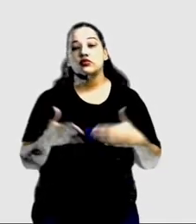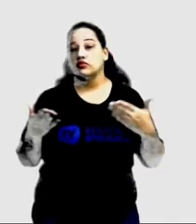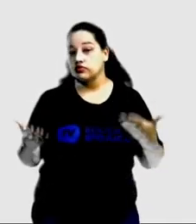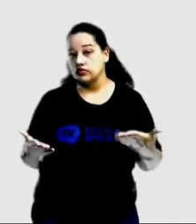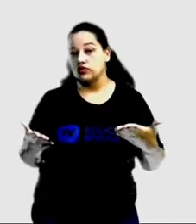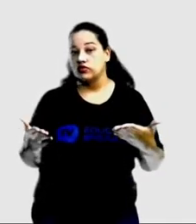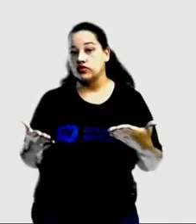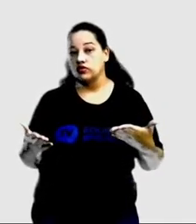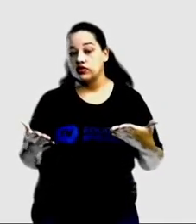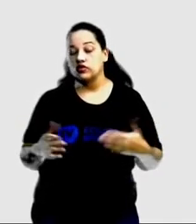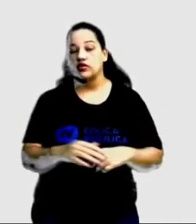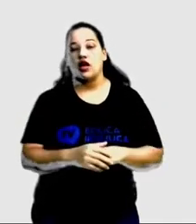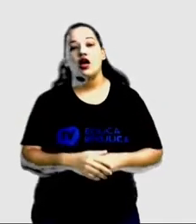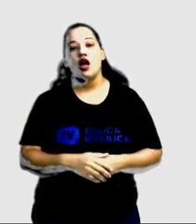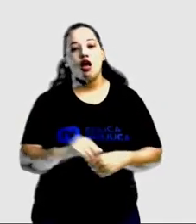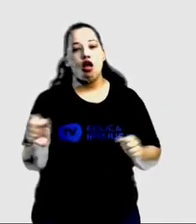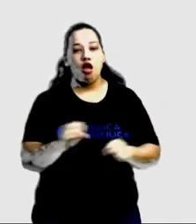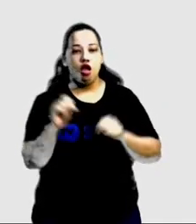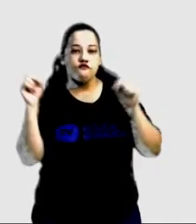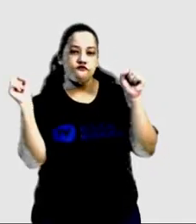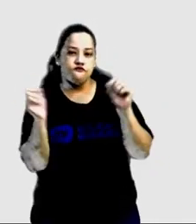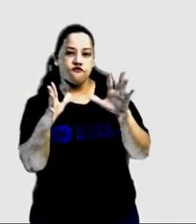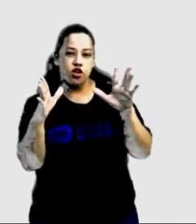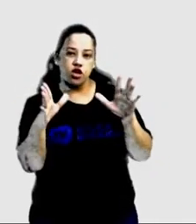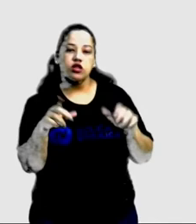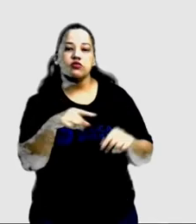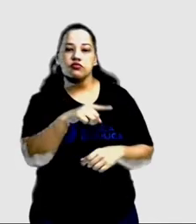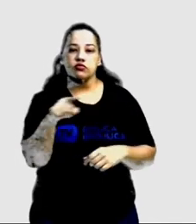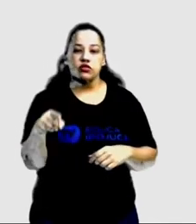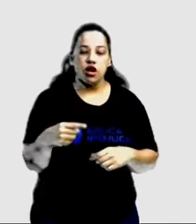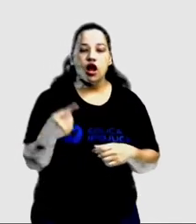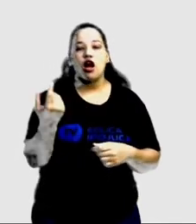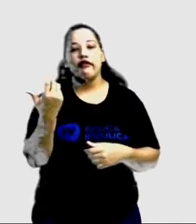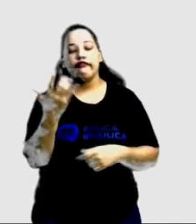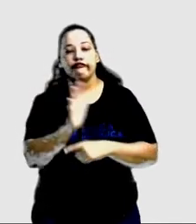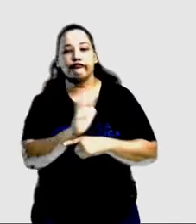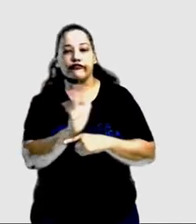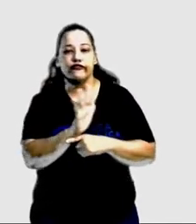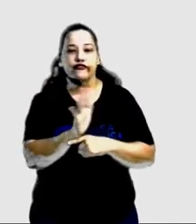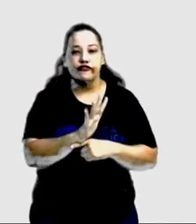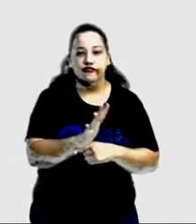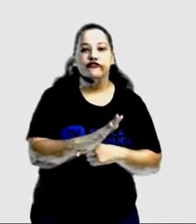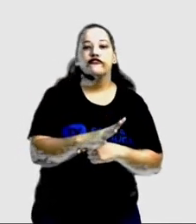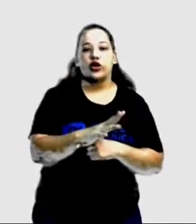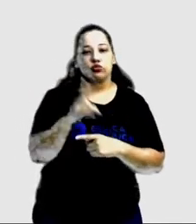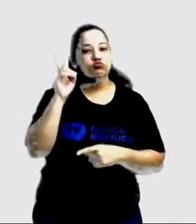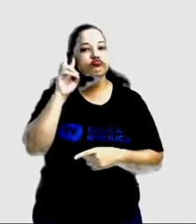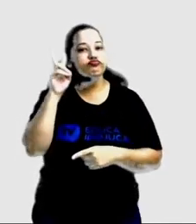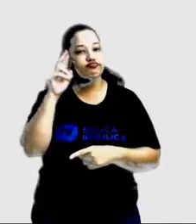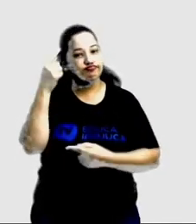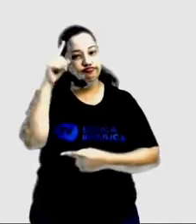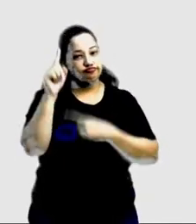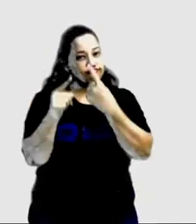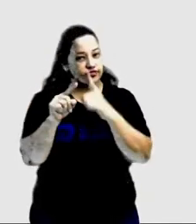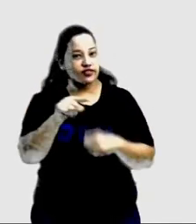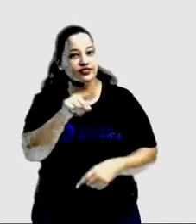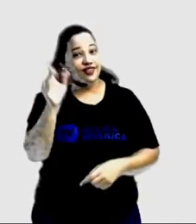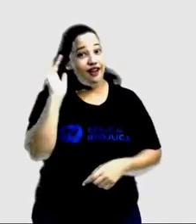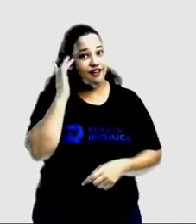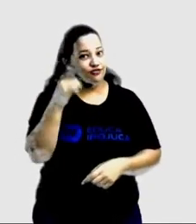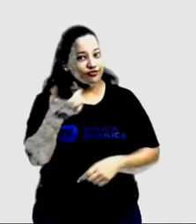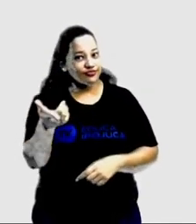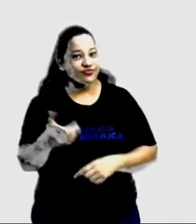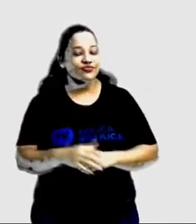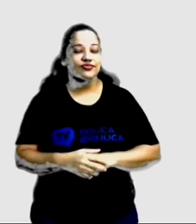seja, os efeitos especiais dos filmes de ficção científica melhoraram bastante nas últimas décadas. Você não acha? E